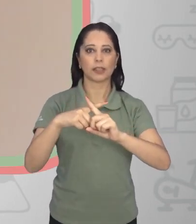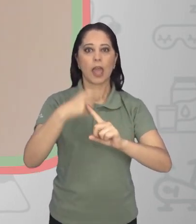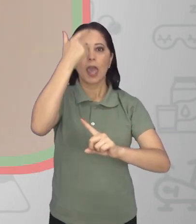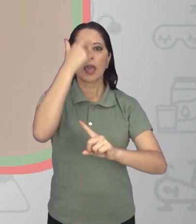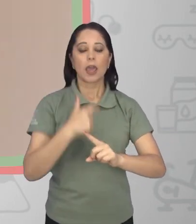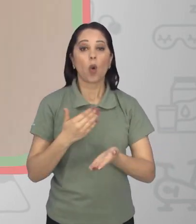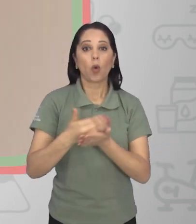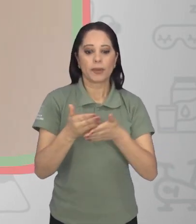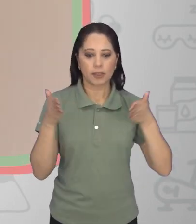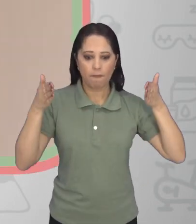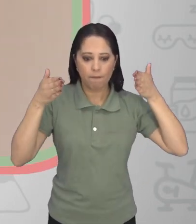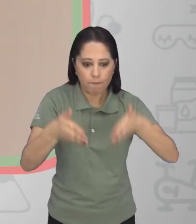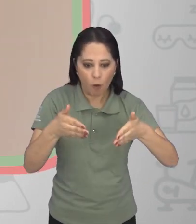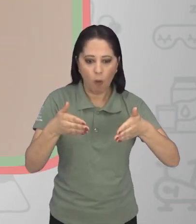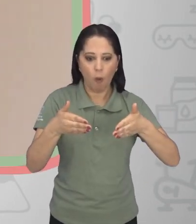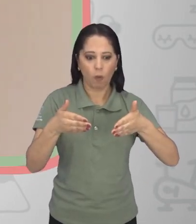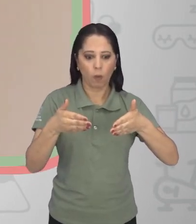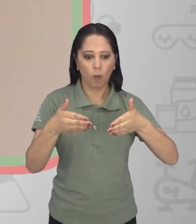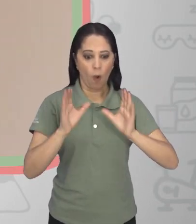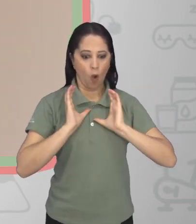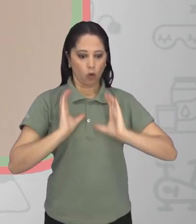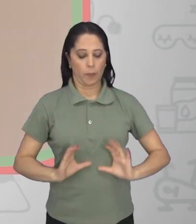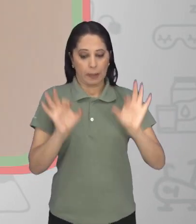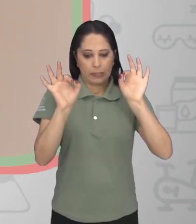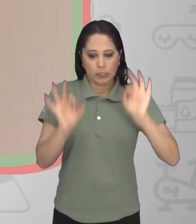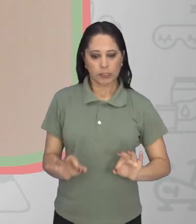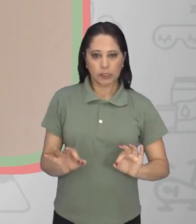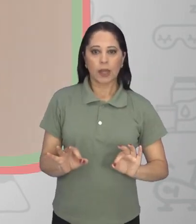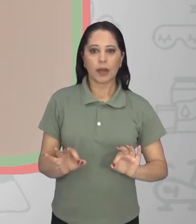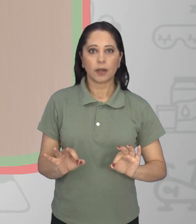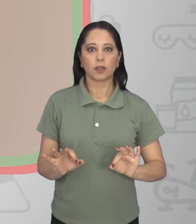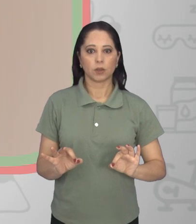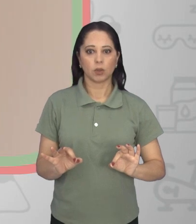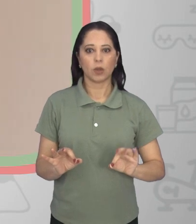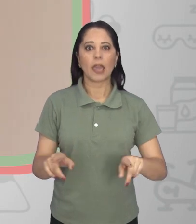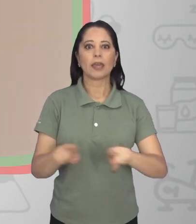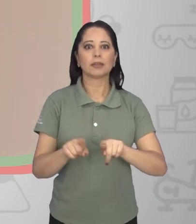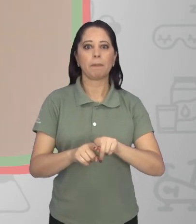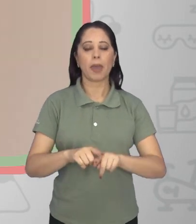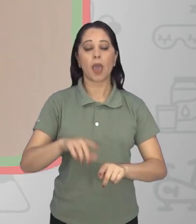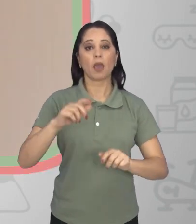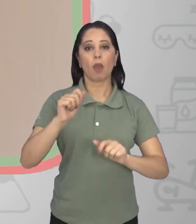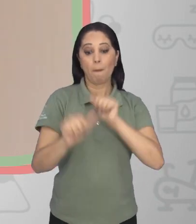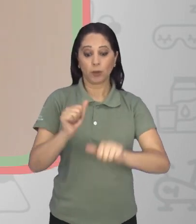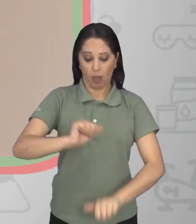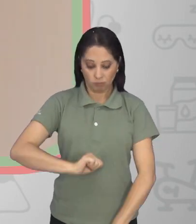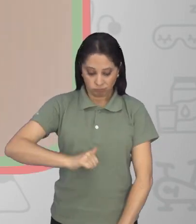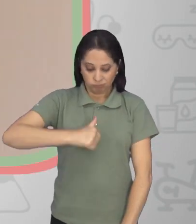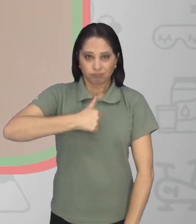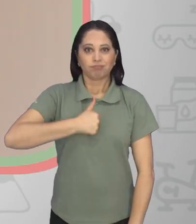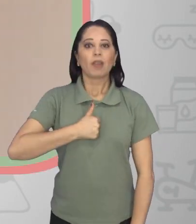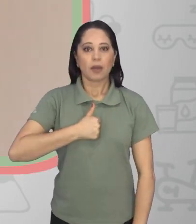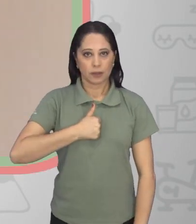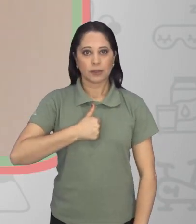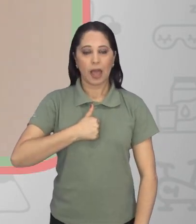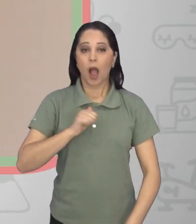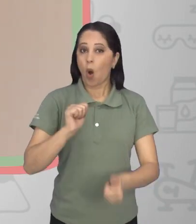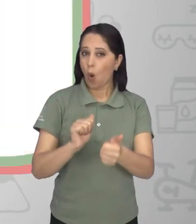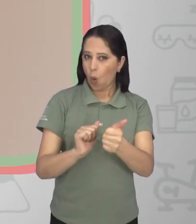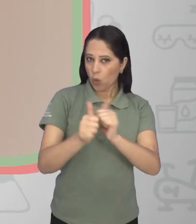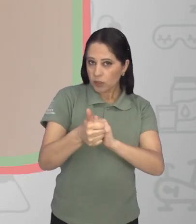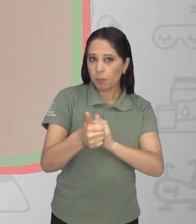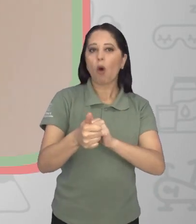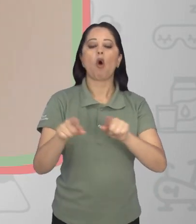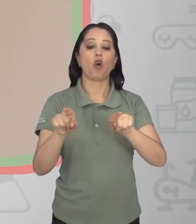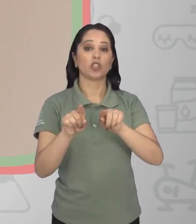comecei a competir. E o automobilismo me trouxe muito foco, muita determinação, muita disciplina, né? E trouxe também a minha